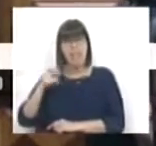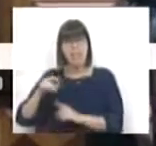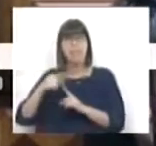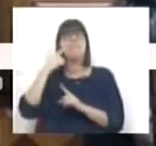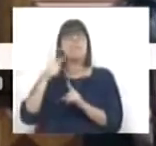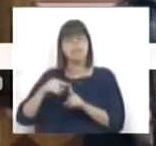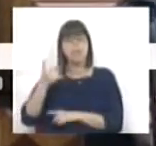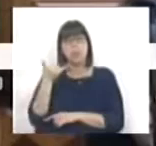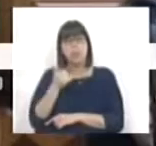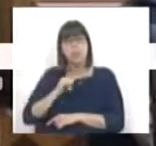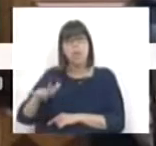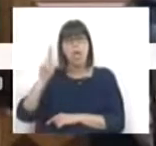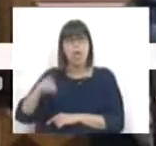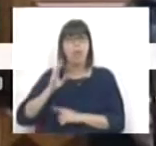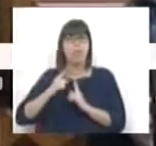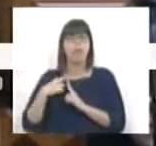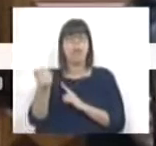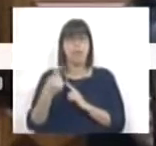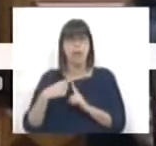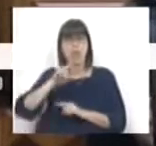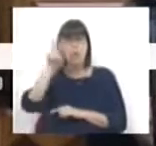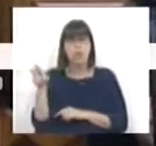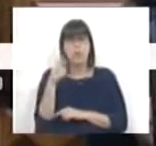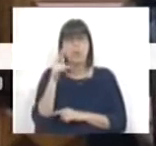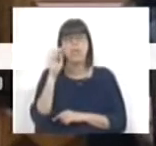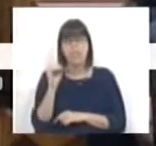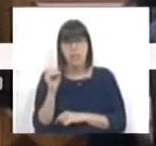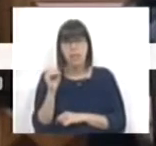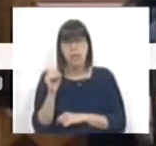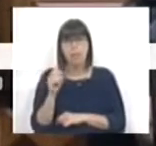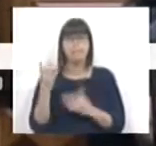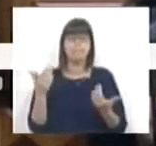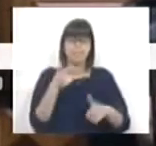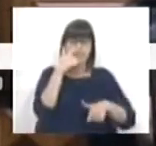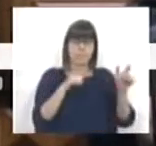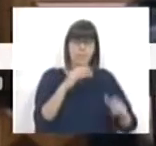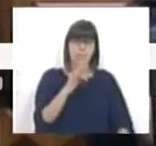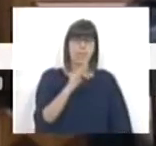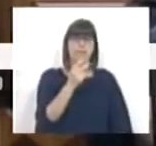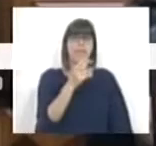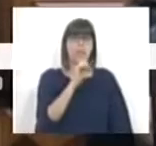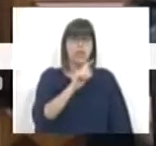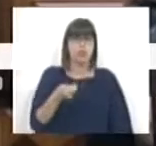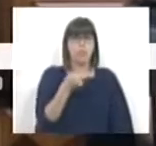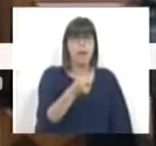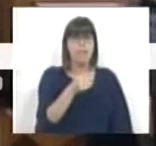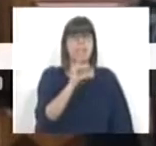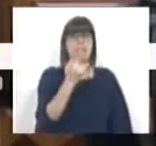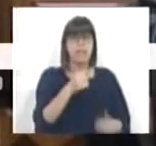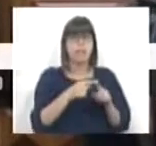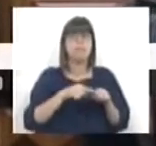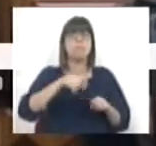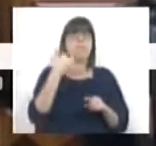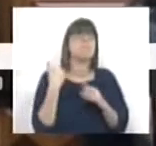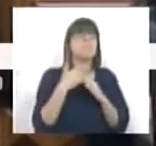se de uma viagem de 200 quilômetros em duas horas e trinta caminhões a proporção de flash de espada à cinta marcar mais